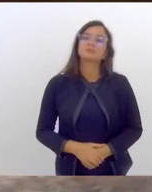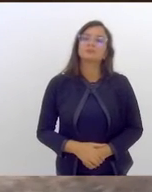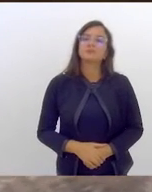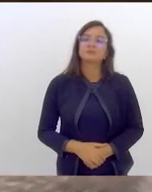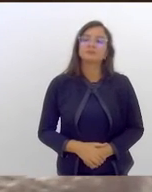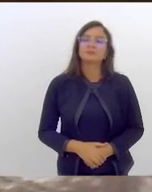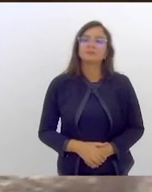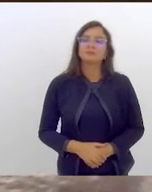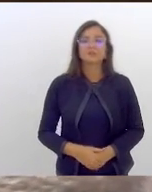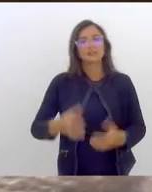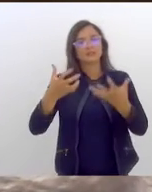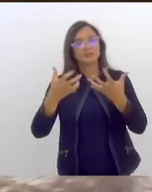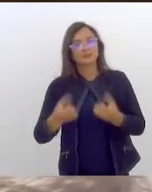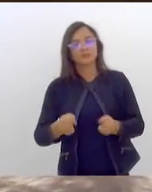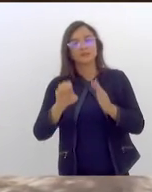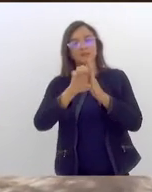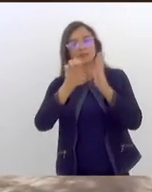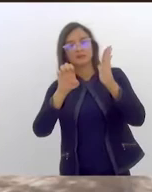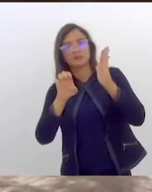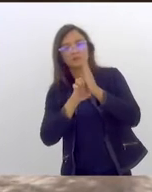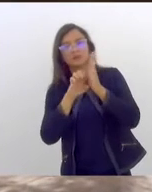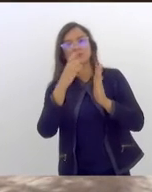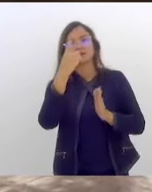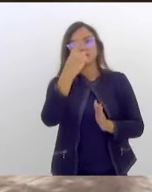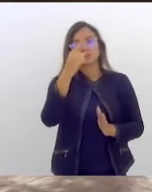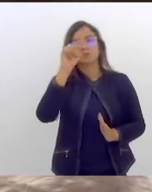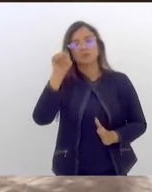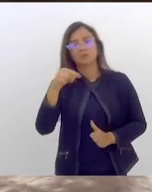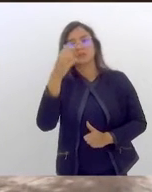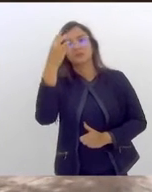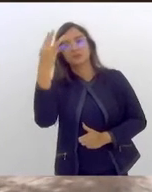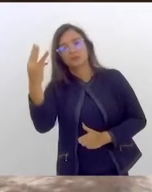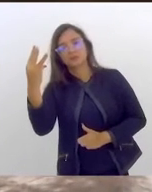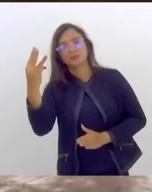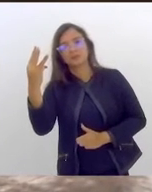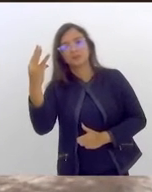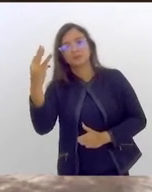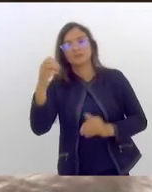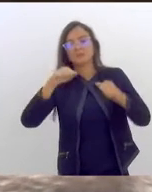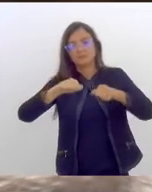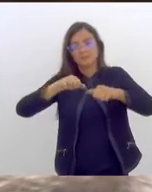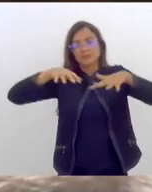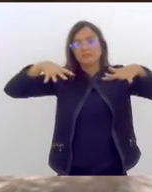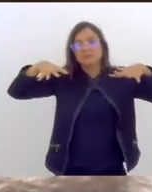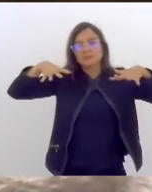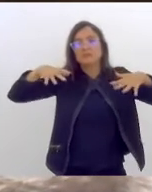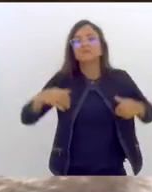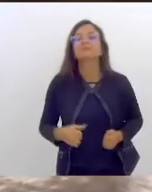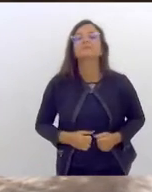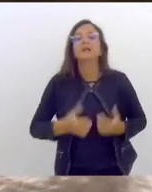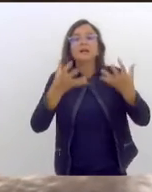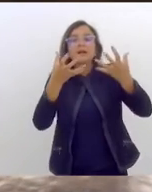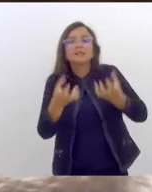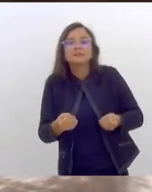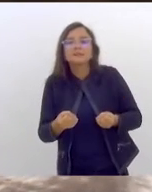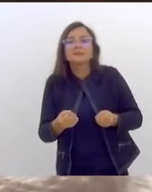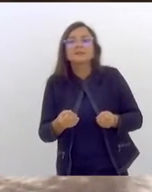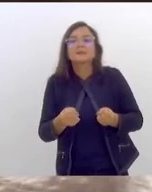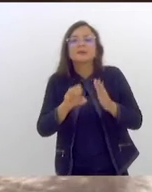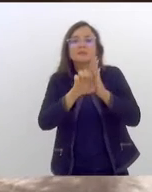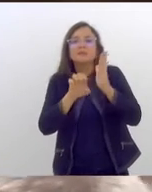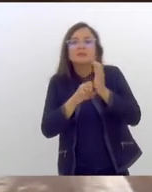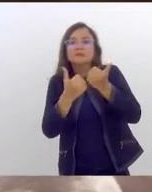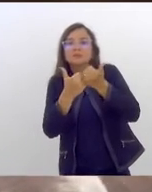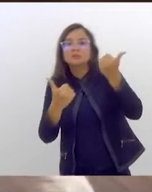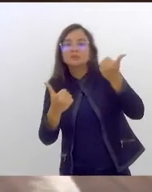faveurável as emendas números 1 e 3 de plenário favorável com submenda